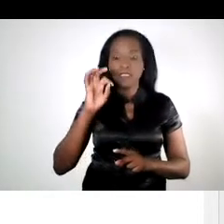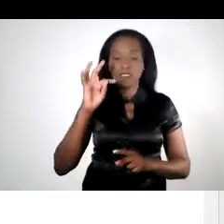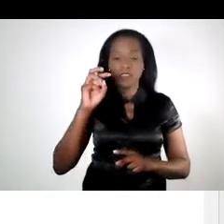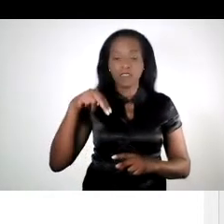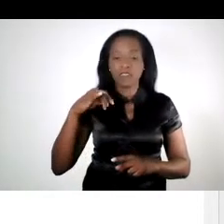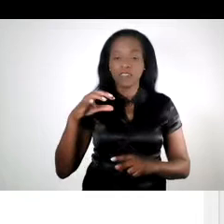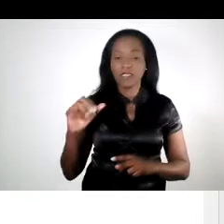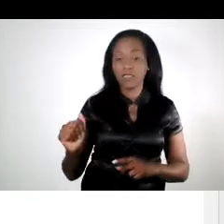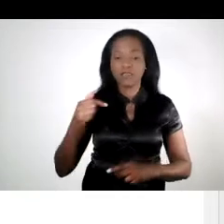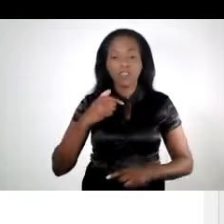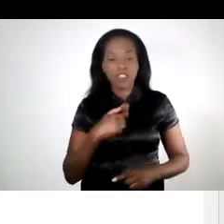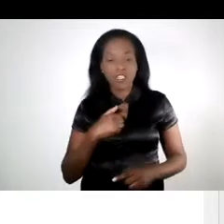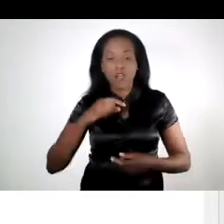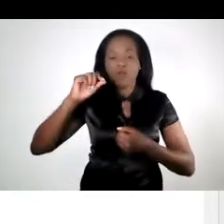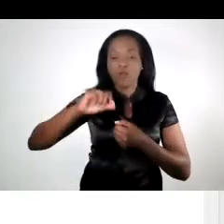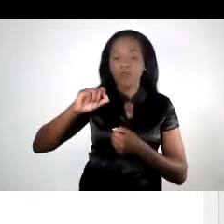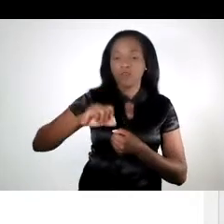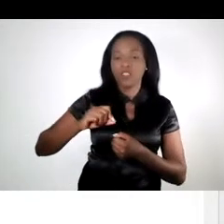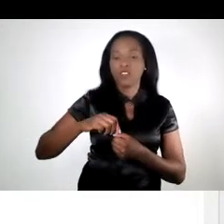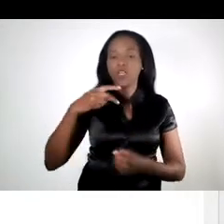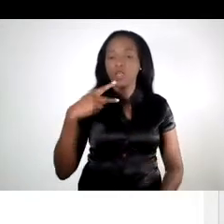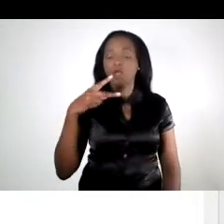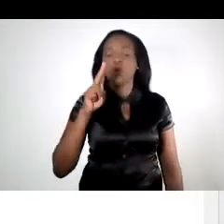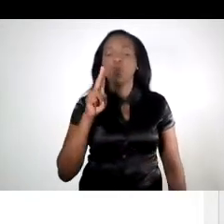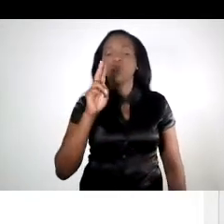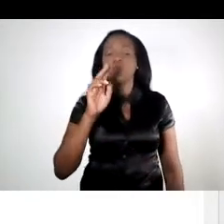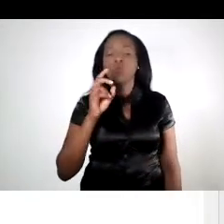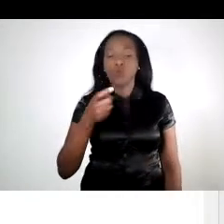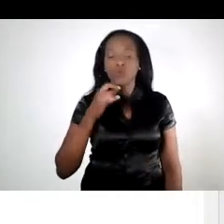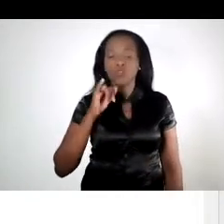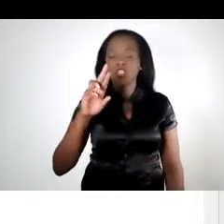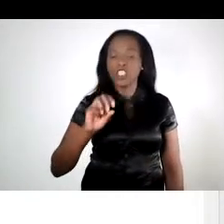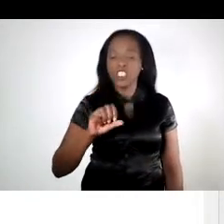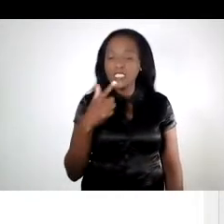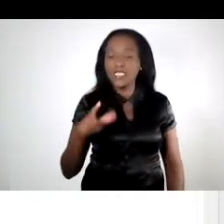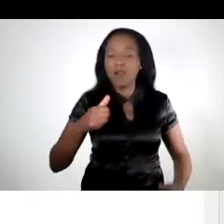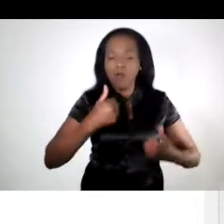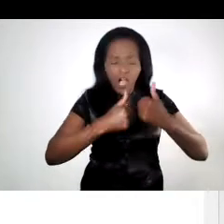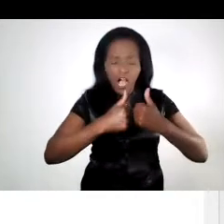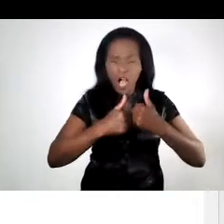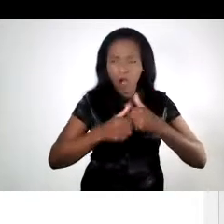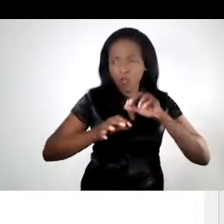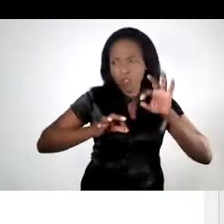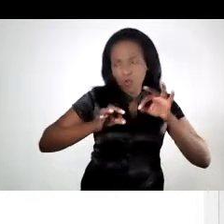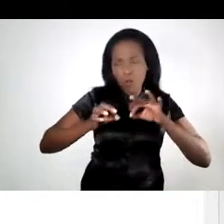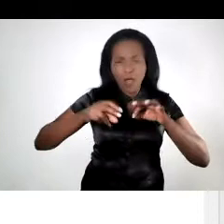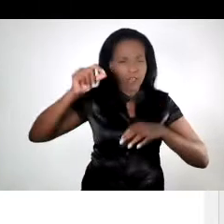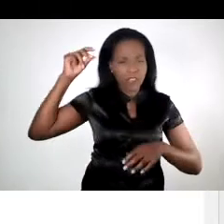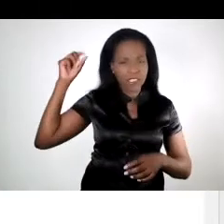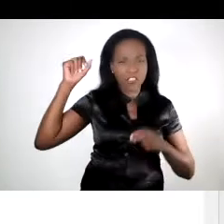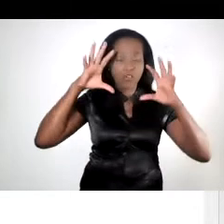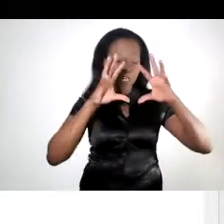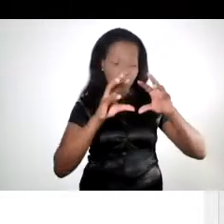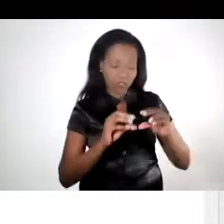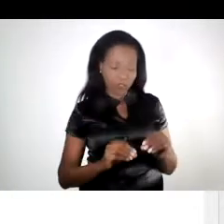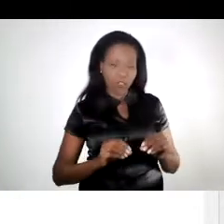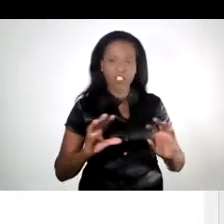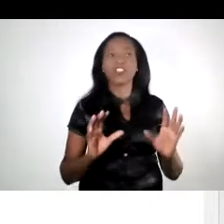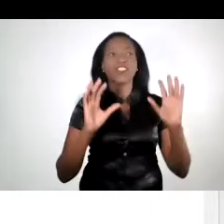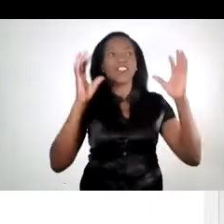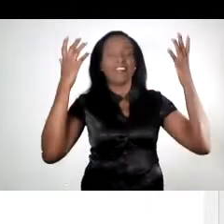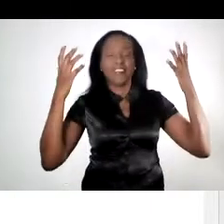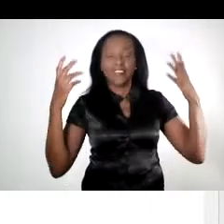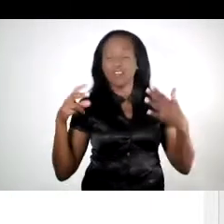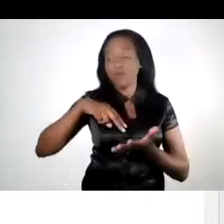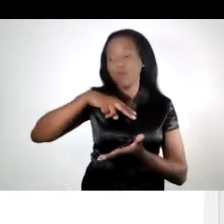de colheita de arroz do modo antigo. À noite, celebraremos a colheita com um baile.